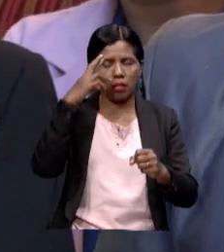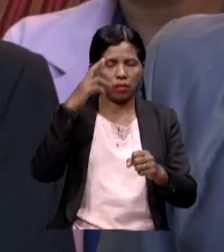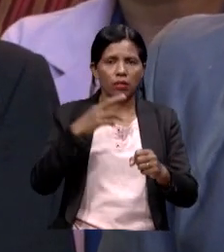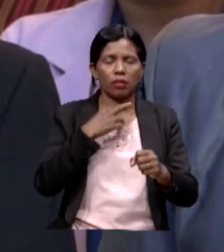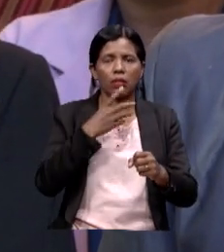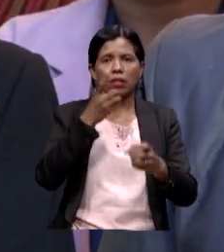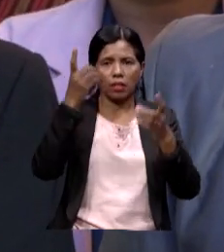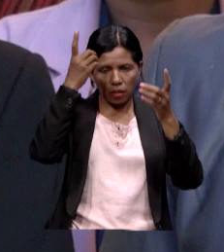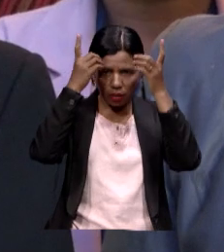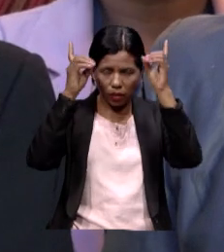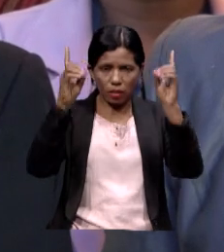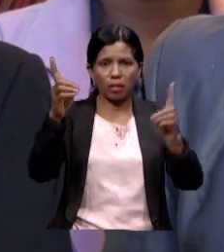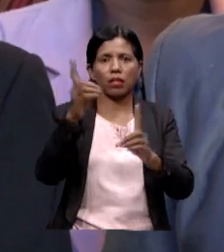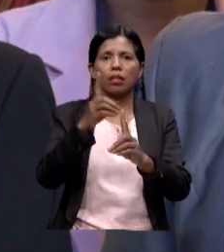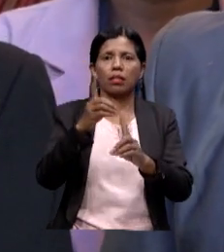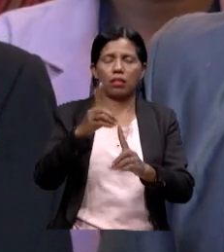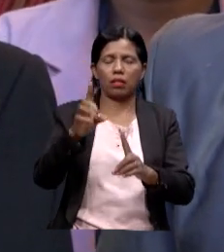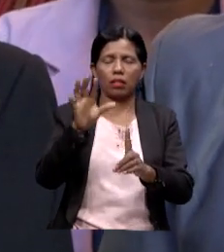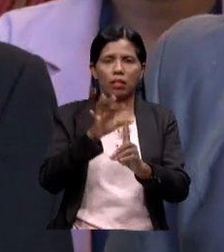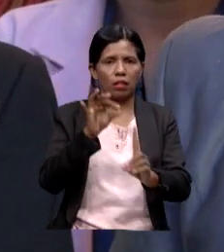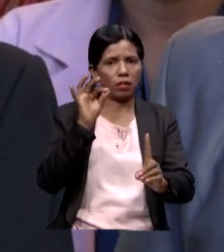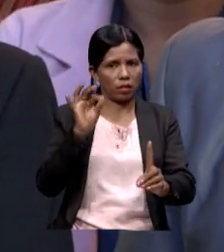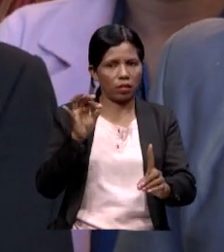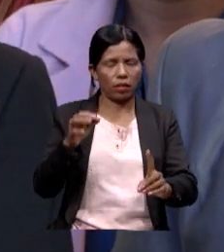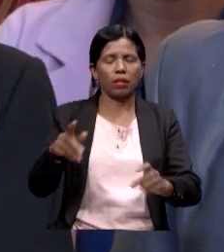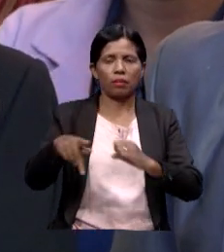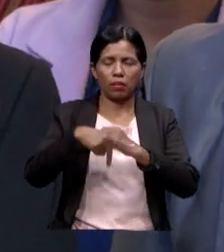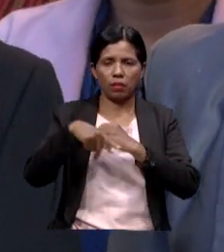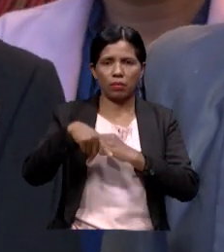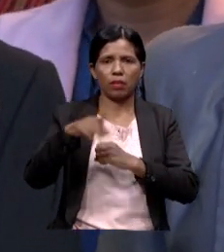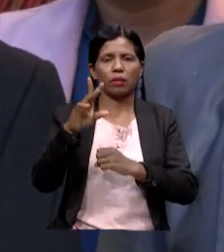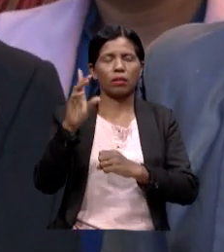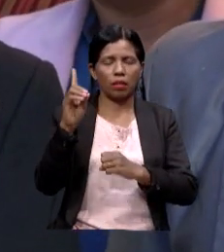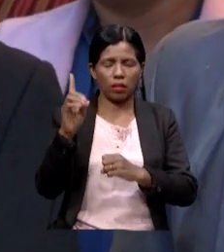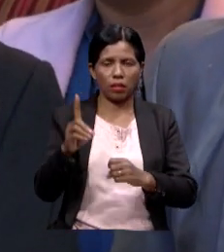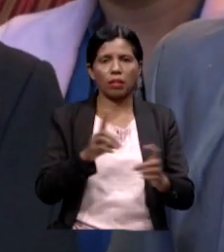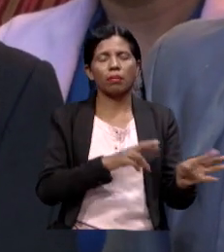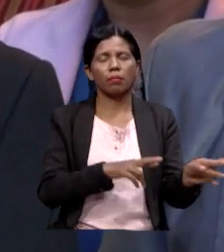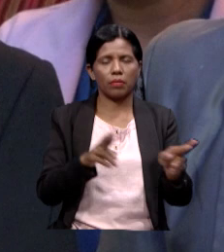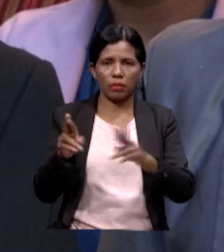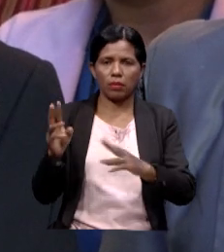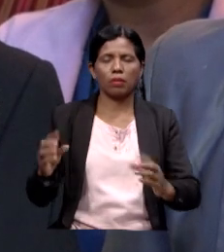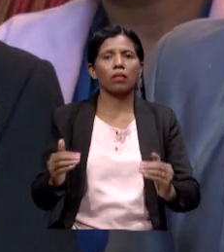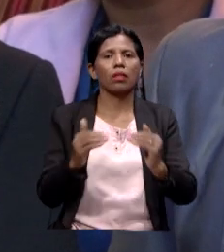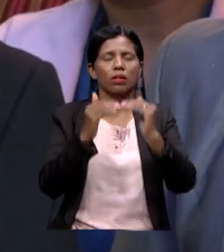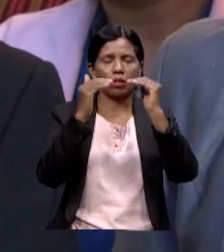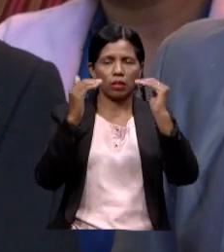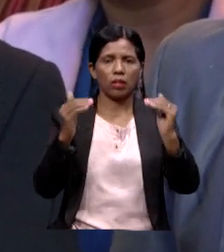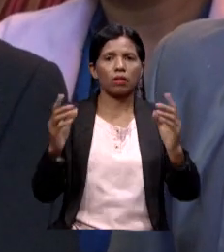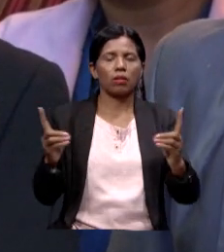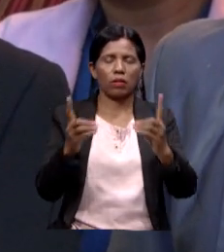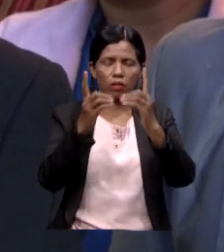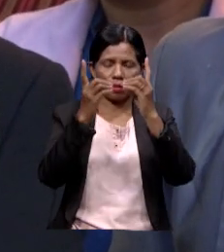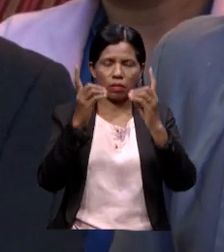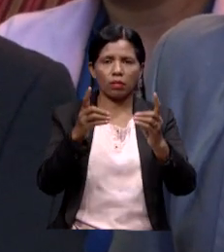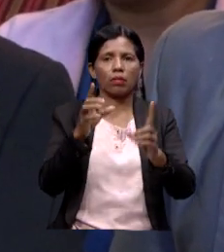da eleição, partido PUDD pronto a pela Hassoro, eleição geral, né? Bem, se lá vai ir a Presidente